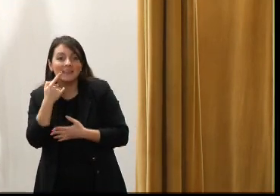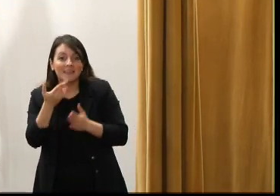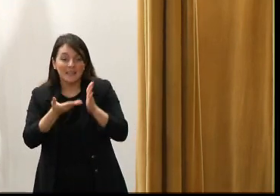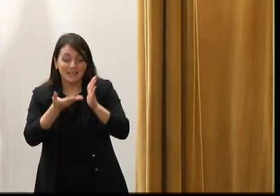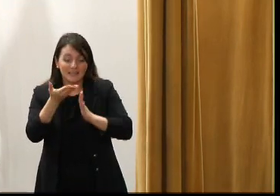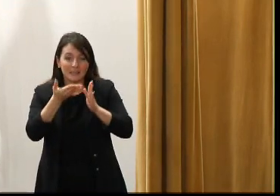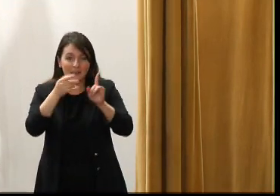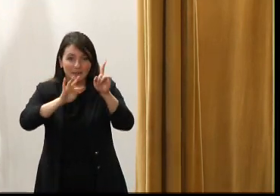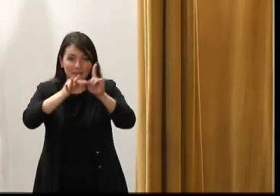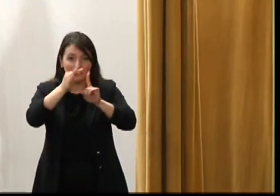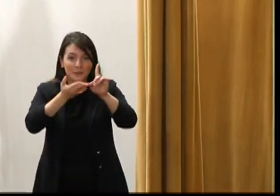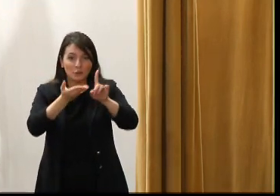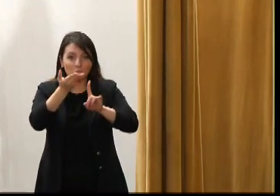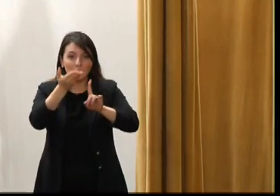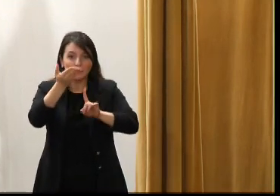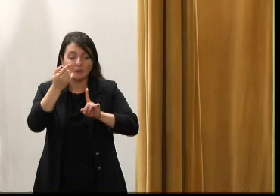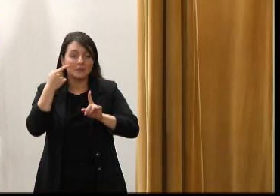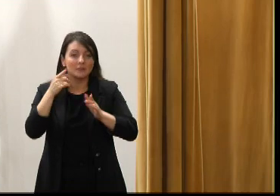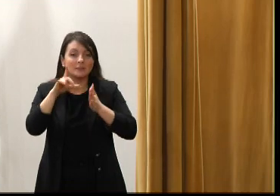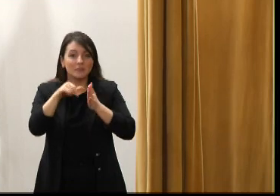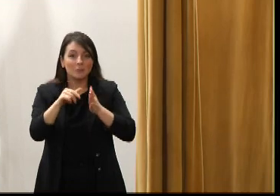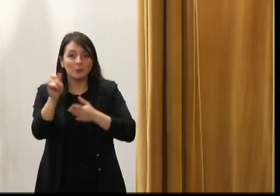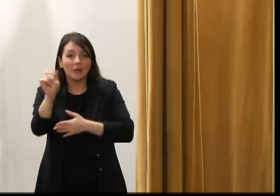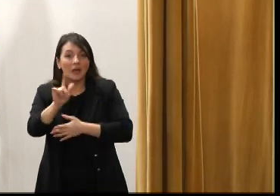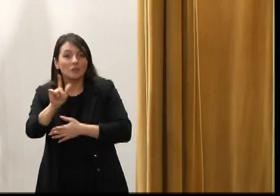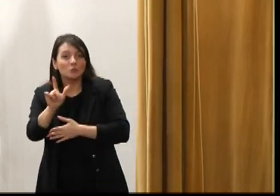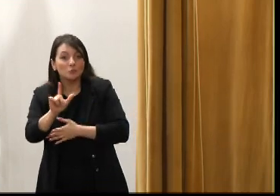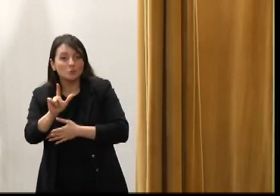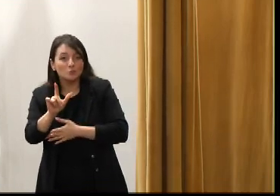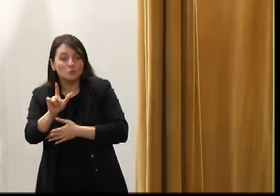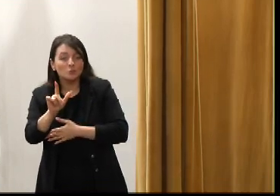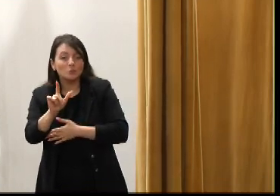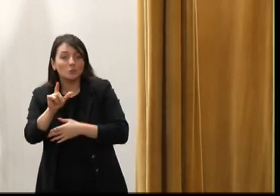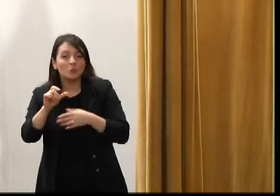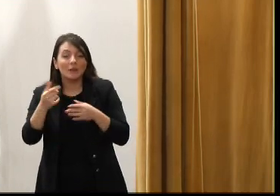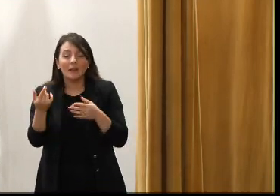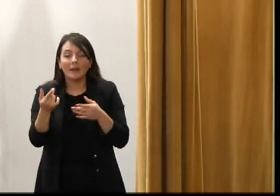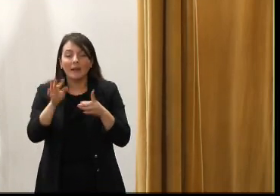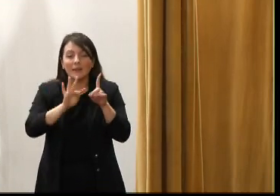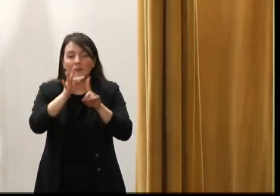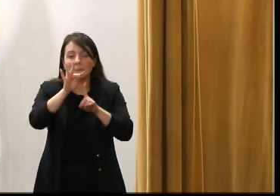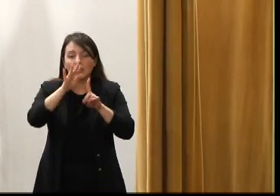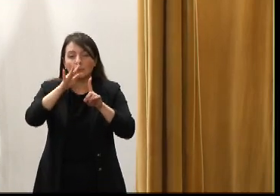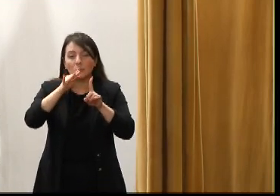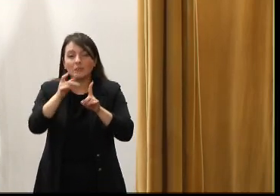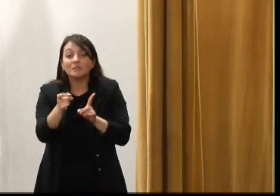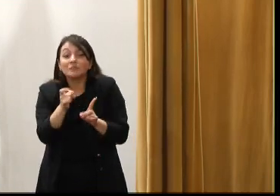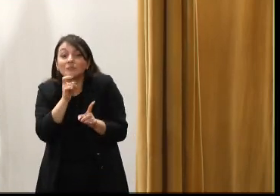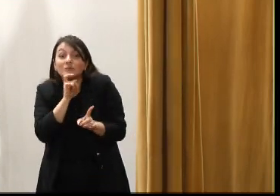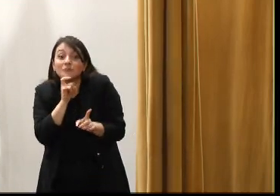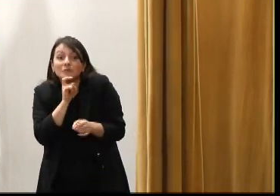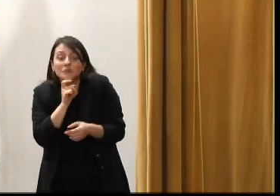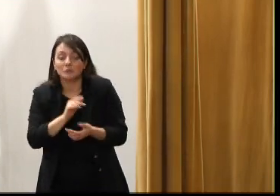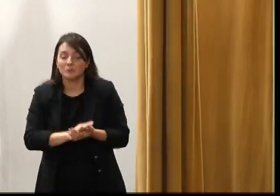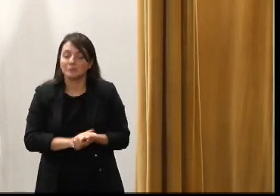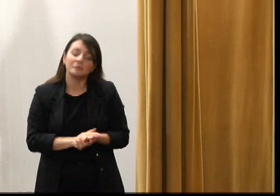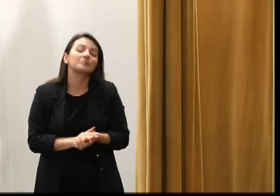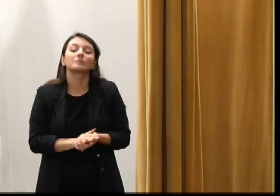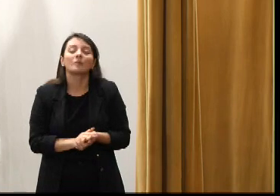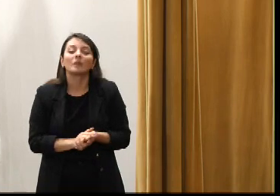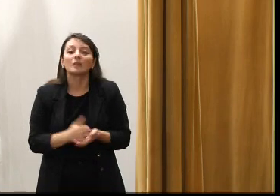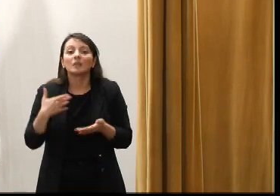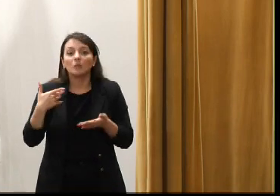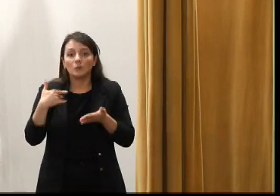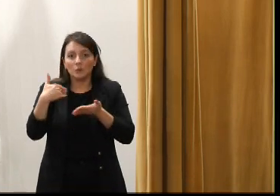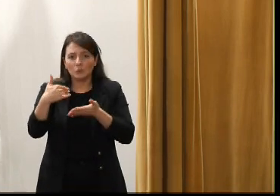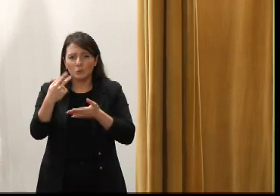elevadas, e aqui, em azul, períodos com temperaturas frias. A gente percebe aqui, por exemplo, ao longo de quase